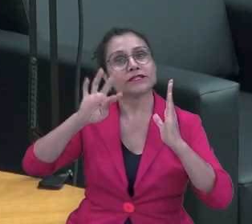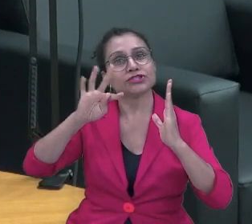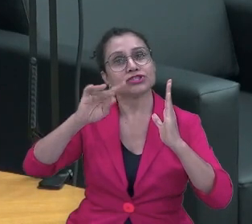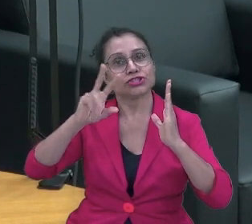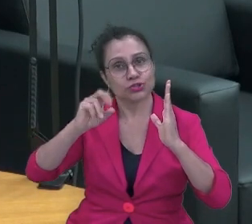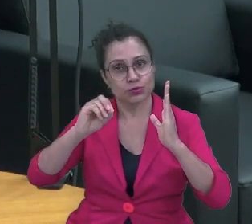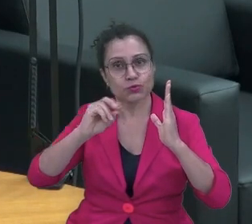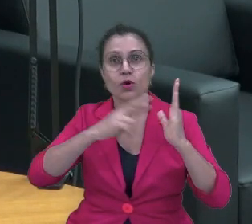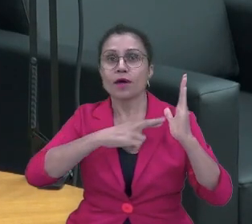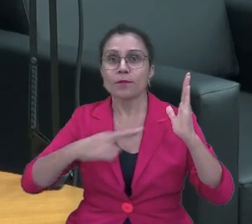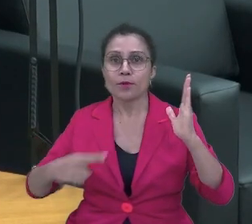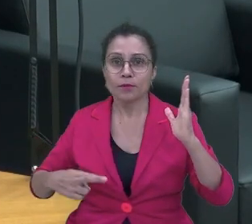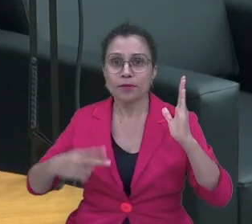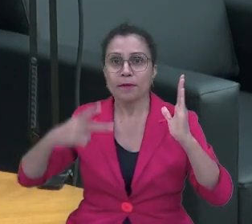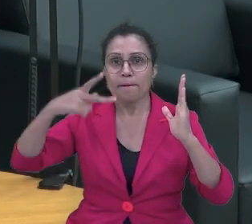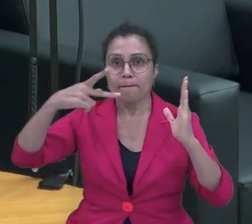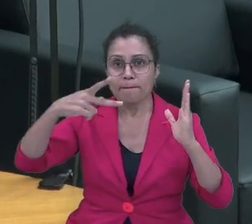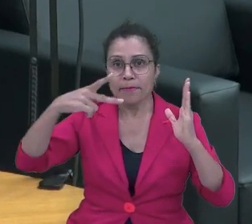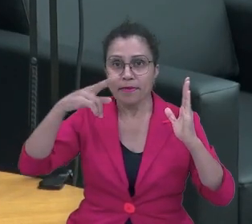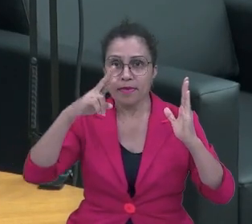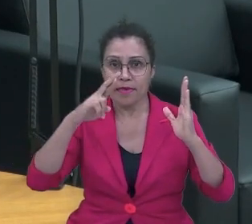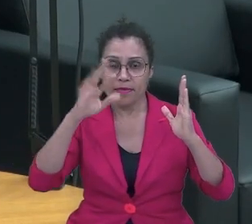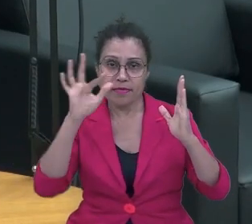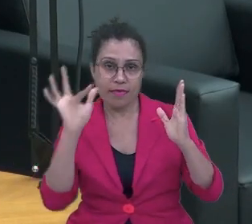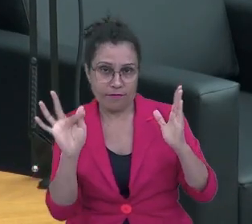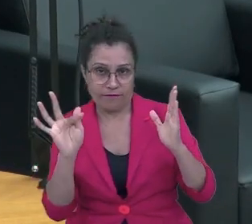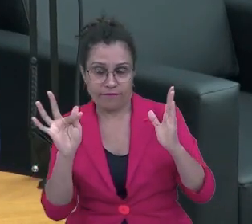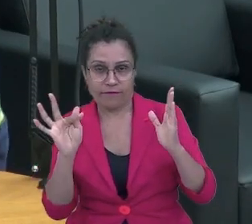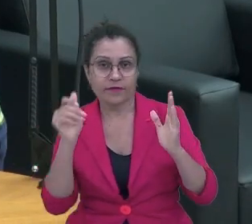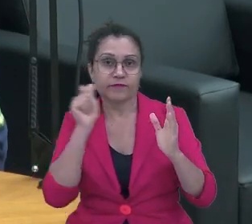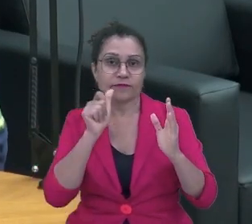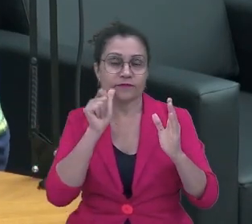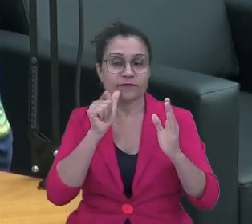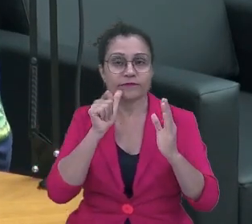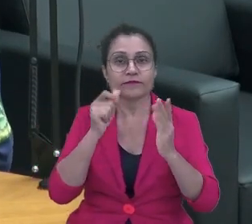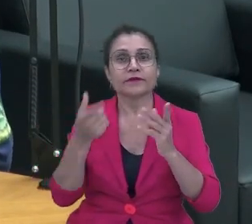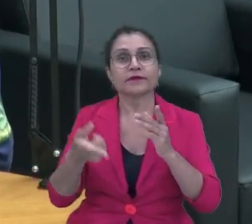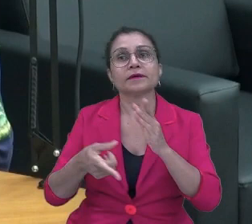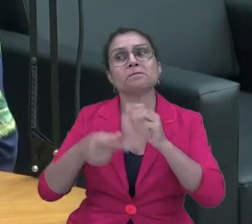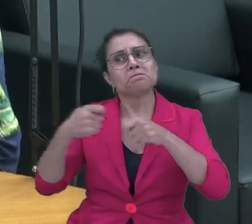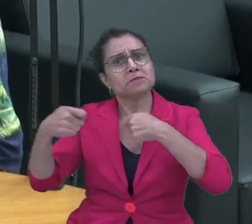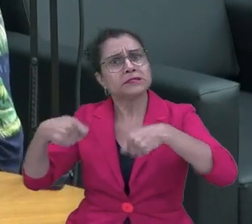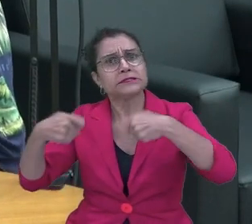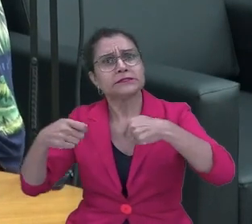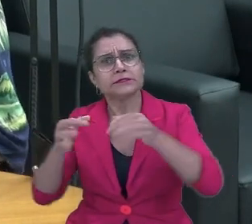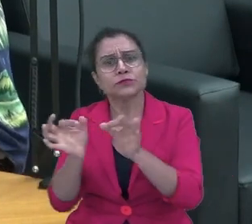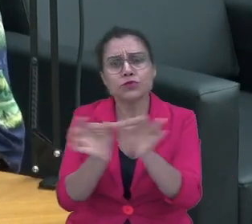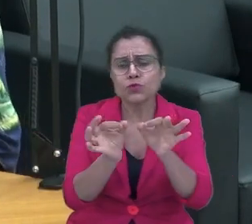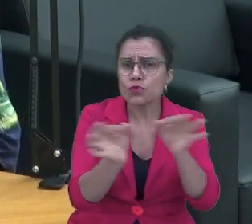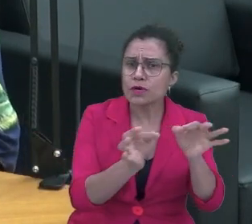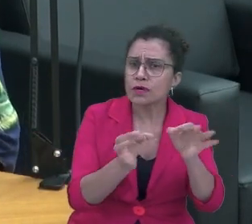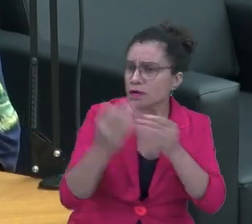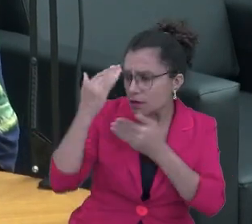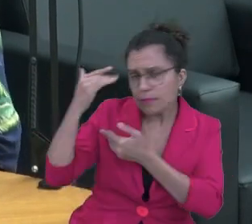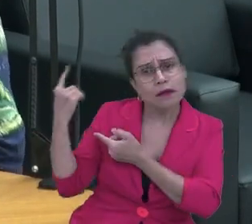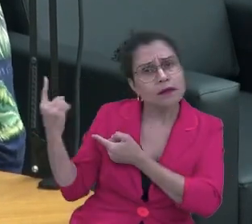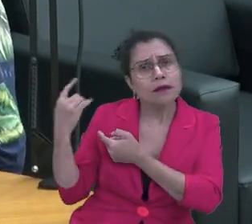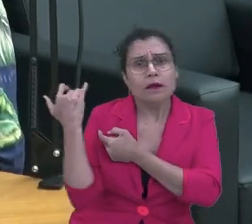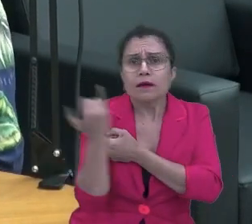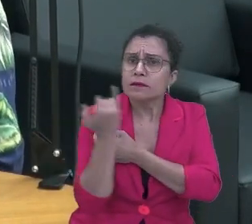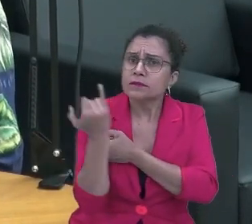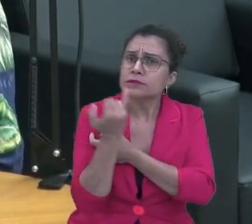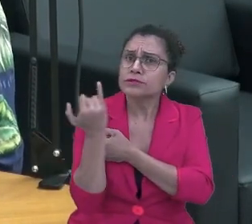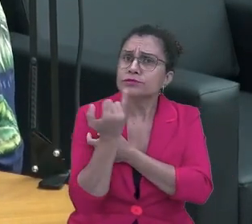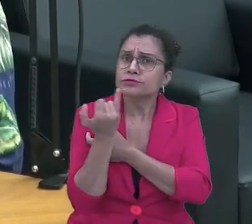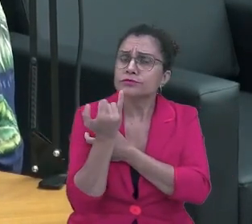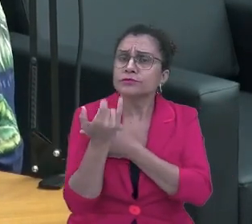Partido Republicano Feminino, PRF. E nós devemos muito a ela, porque ela falou, nós precisamos nos organizar para fazer um barulho, para falar da importância